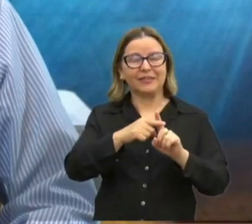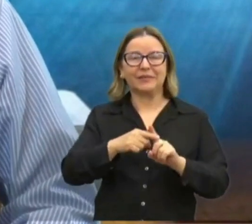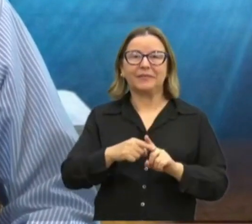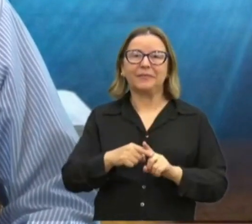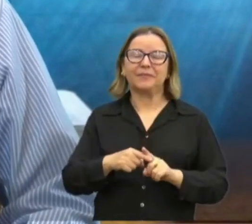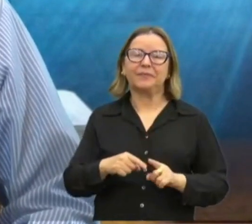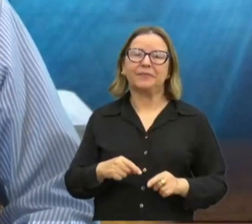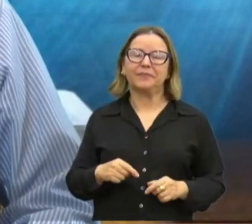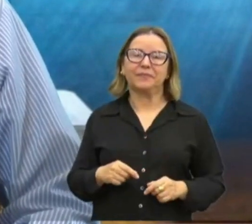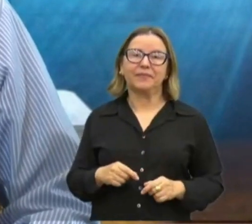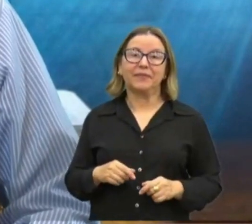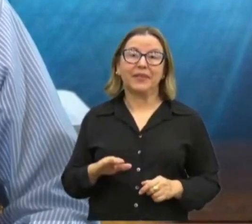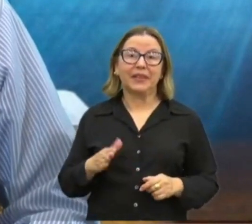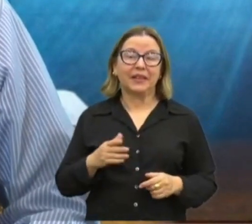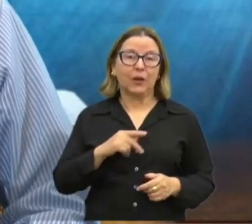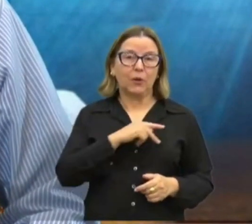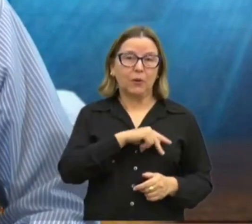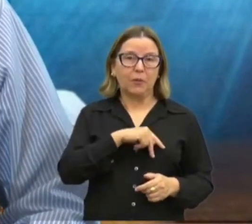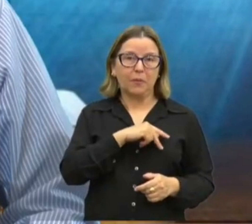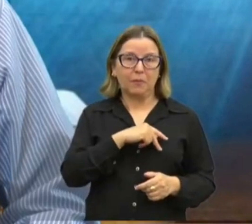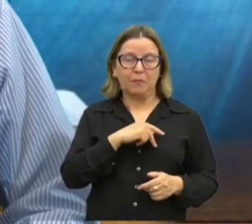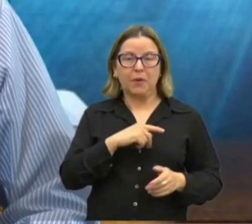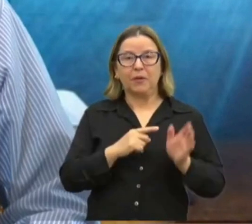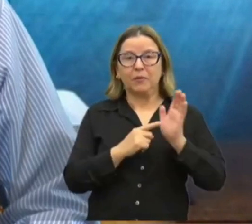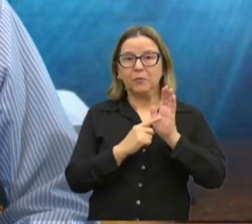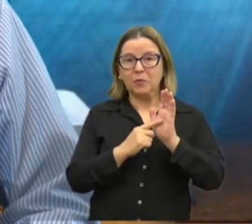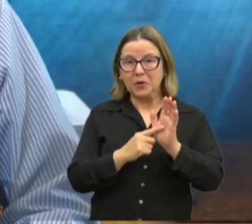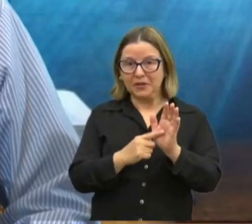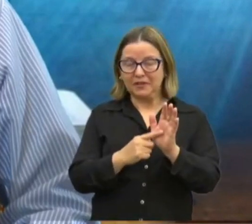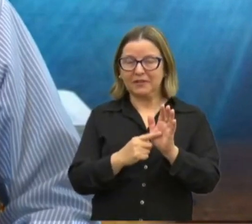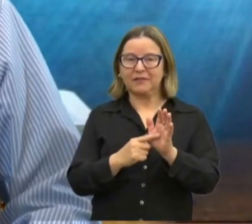esse direcionamento aqui no versículo 32.